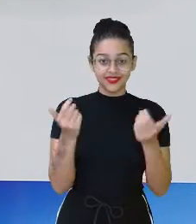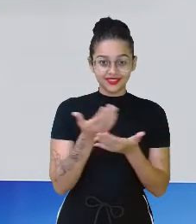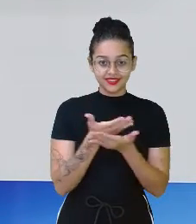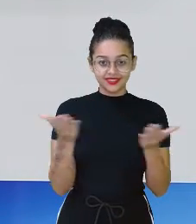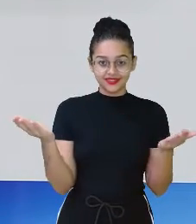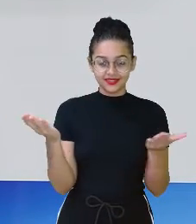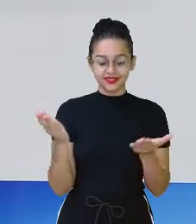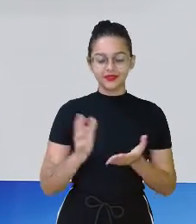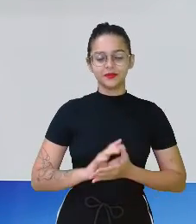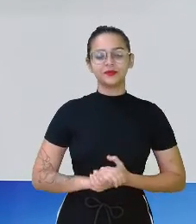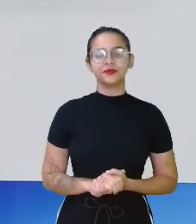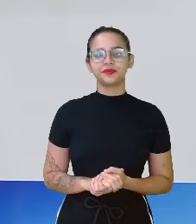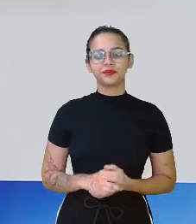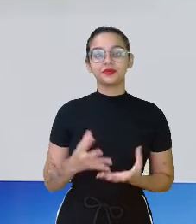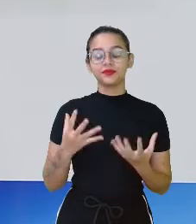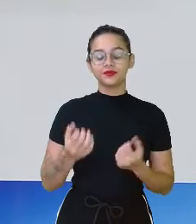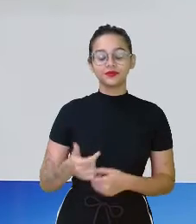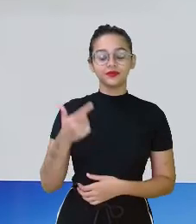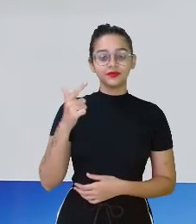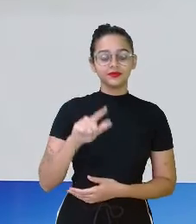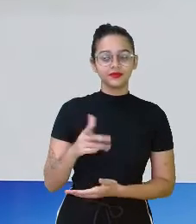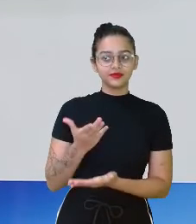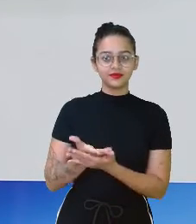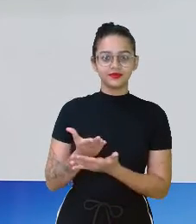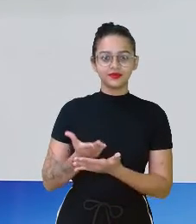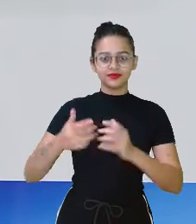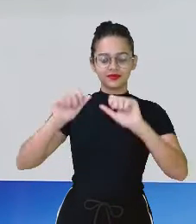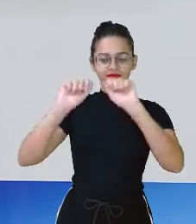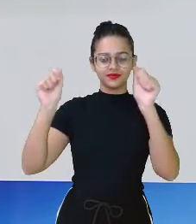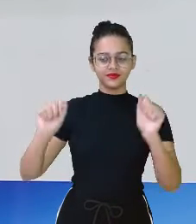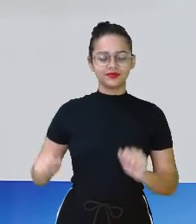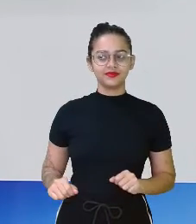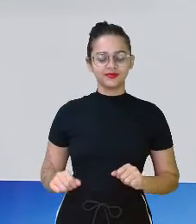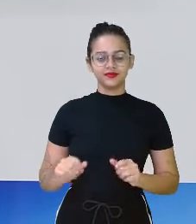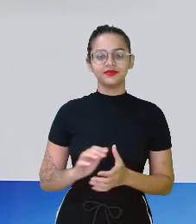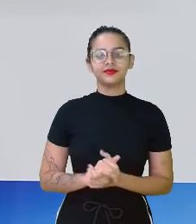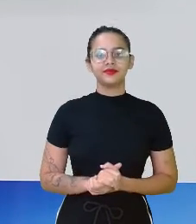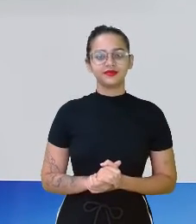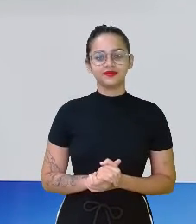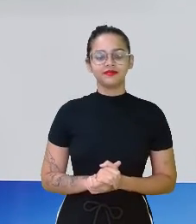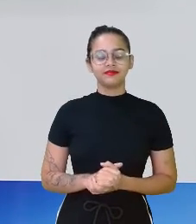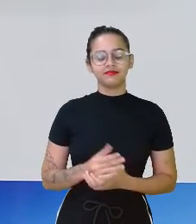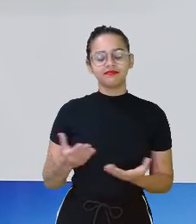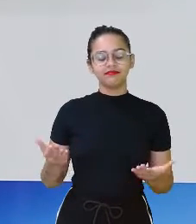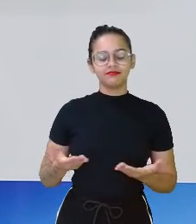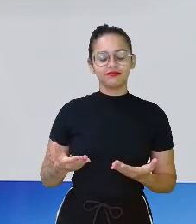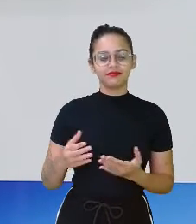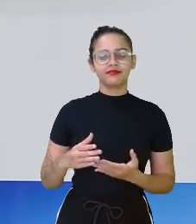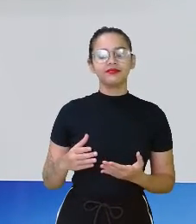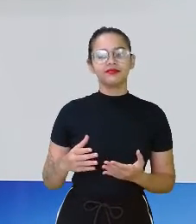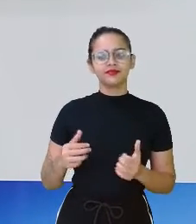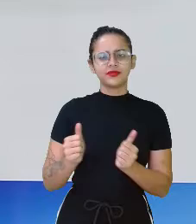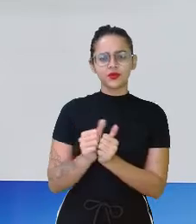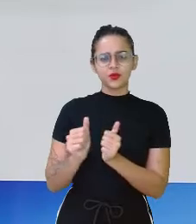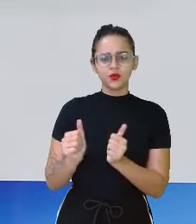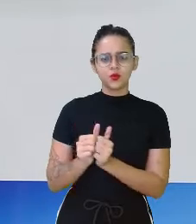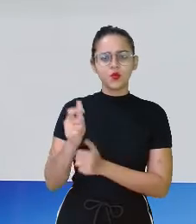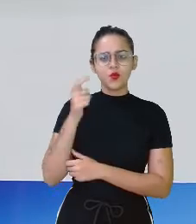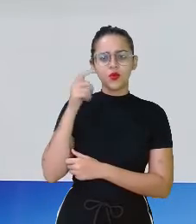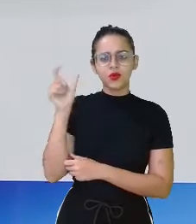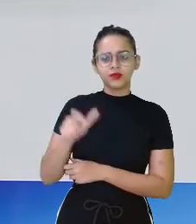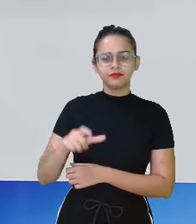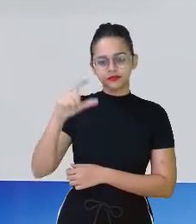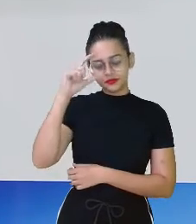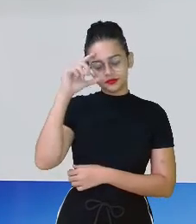vocês estão? Vamos para a nossa aula de arte. Estou aqui no estúdio da EMAD, muito bem acompanhada, né,